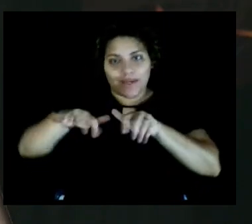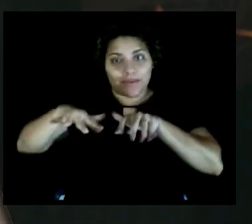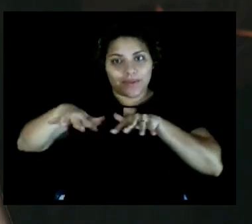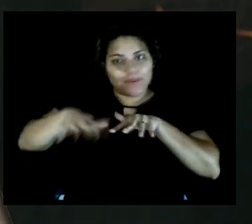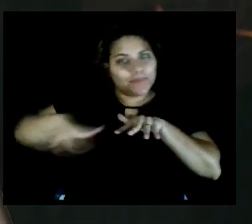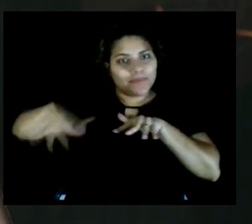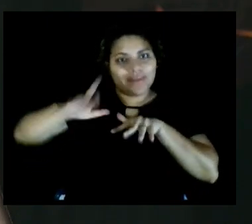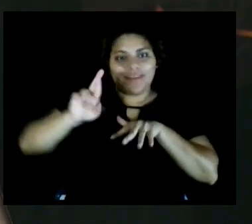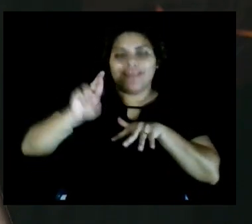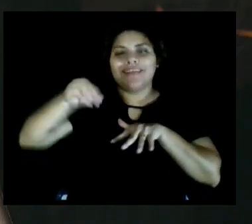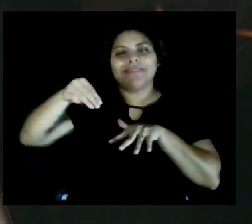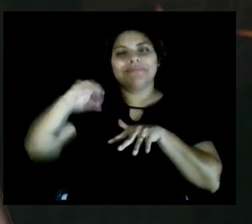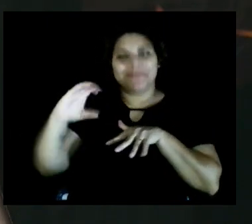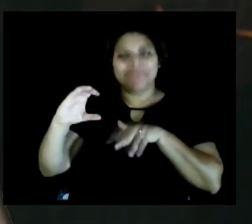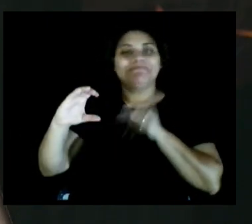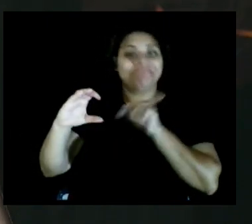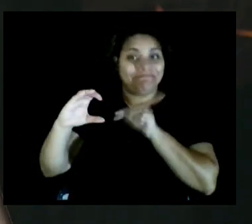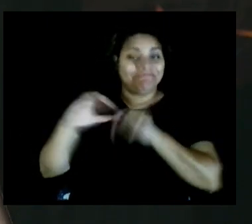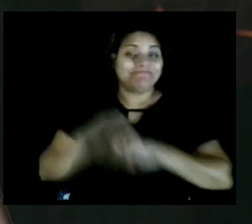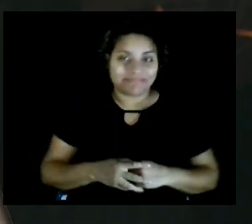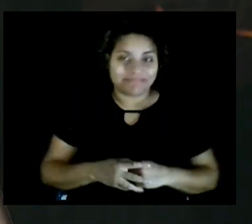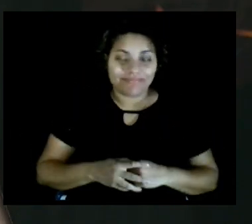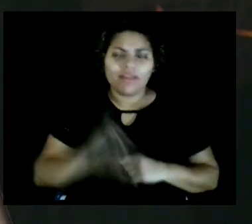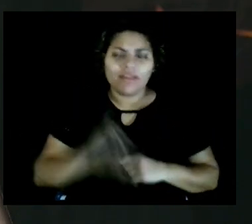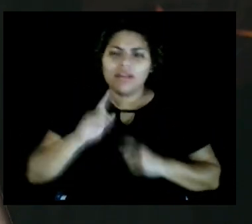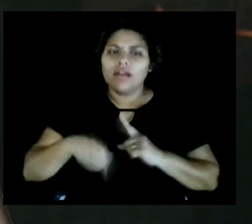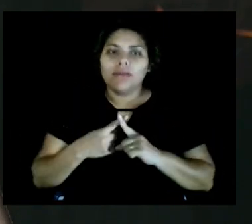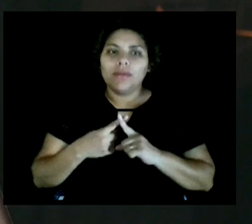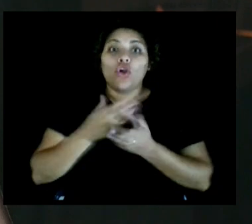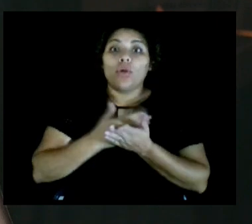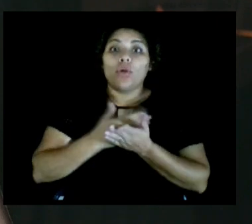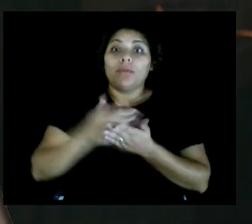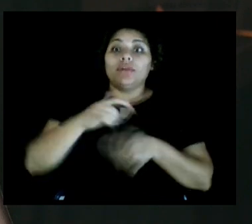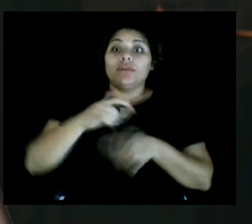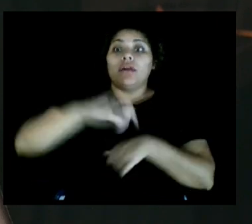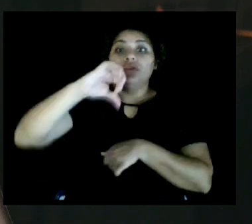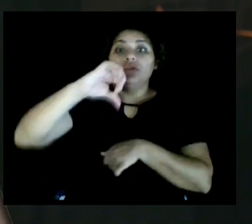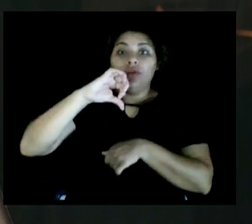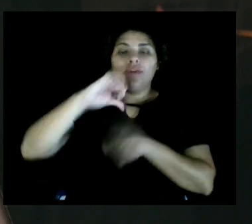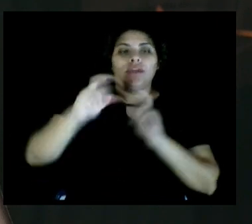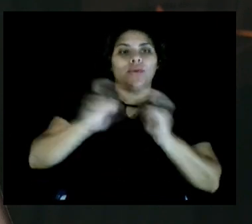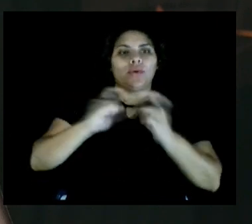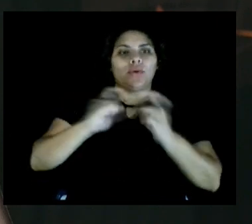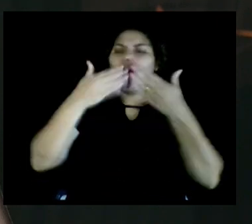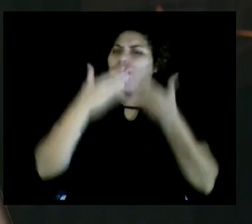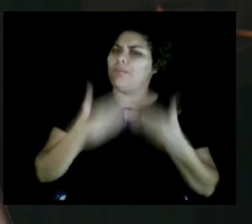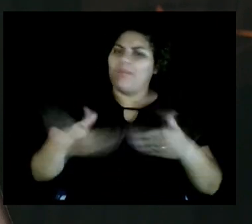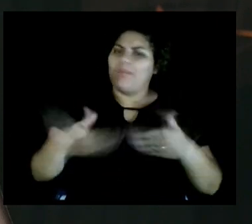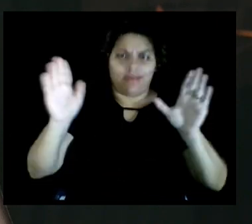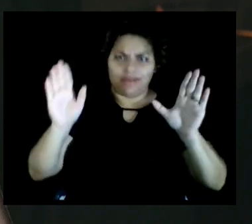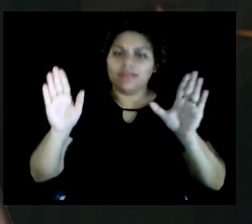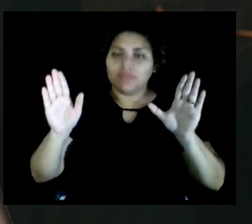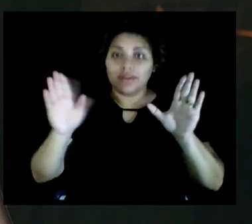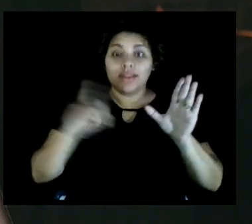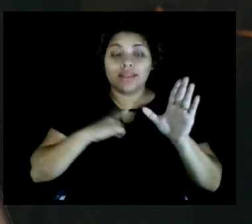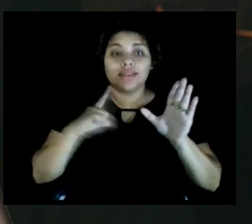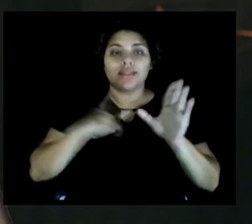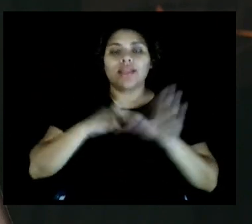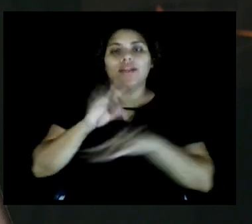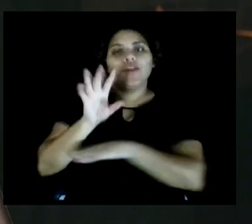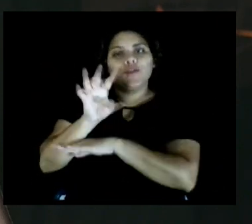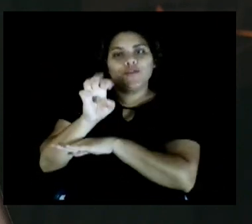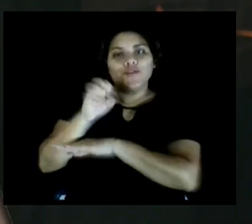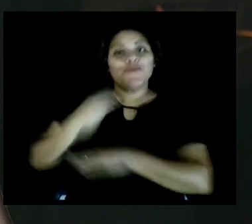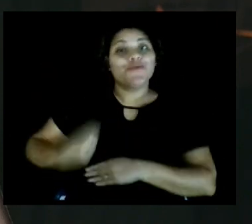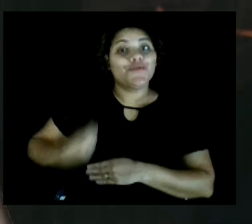tá? Início 9 da manhã, a reunião será aberta ao público com transmissão ao vivo aqui pela TV Câmara